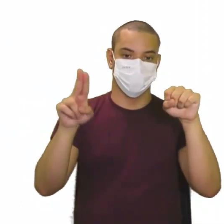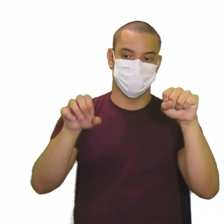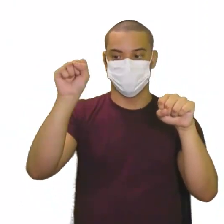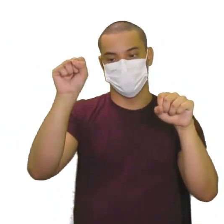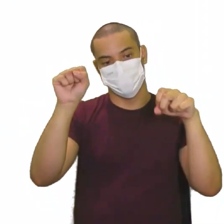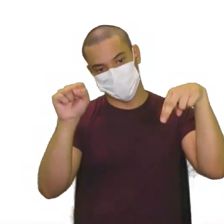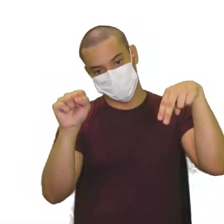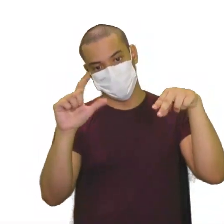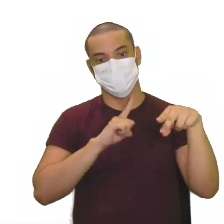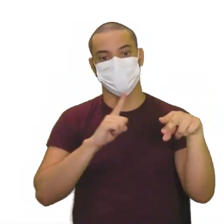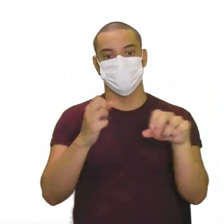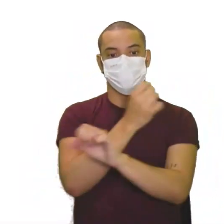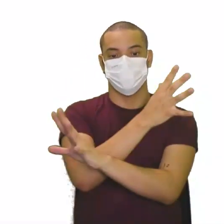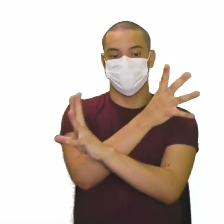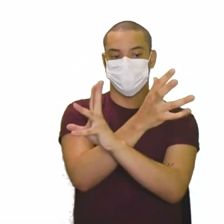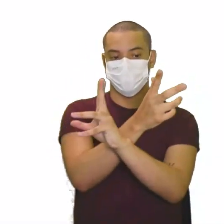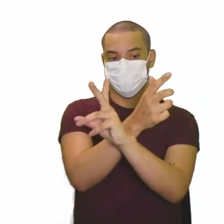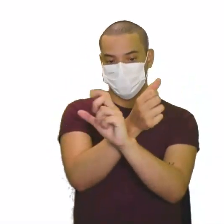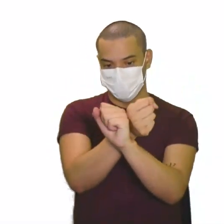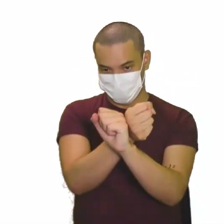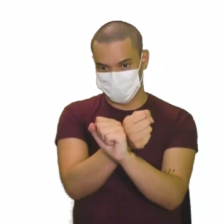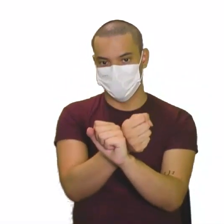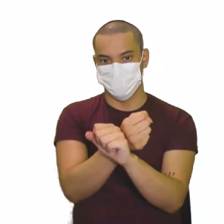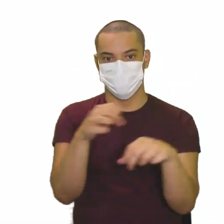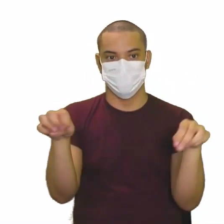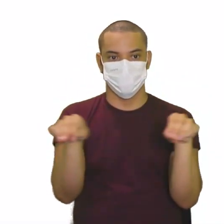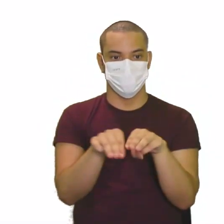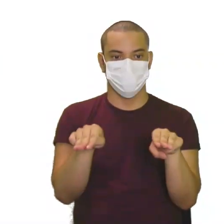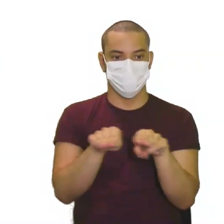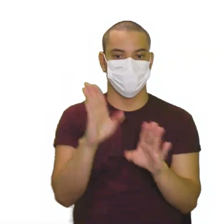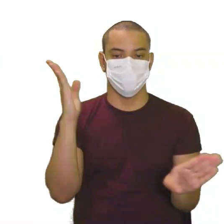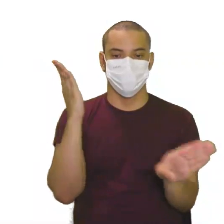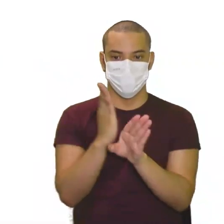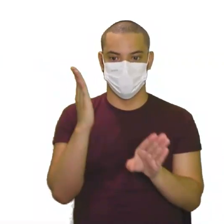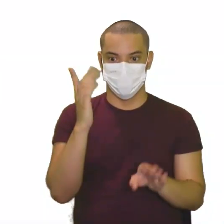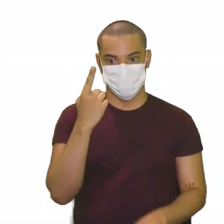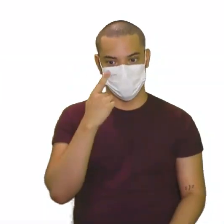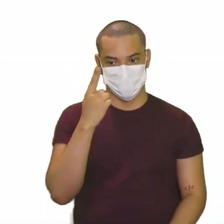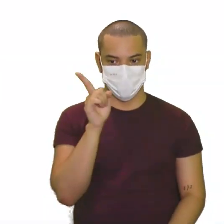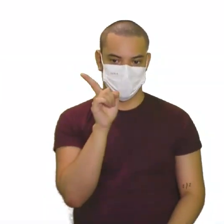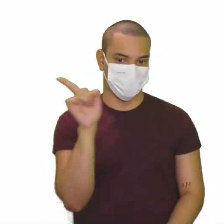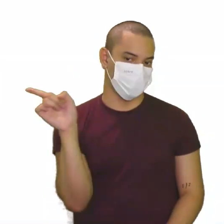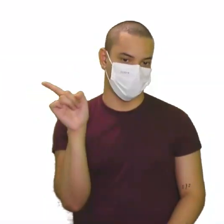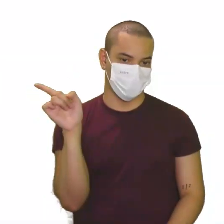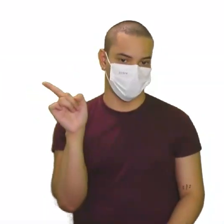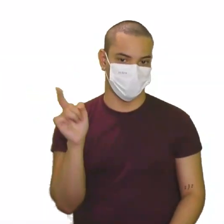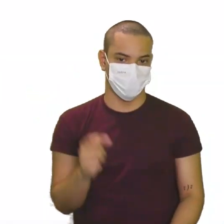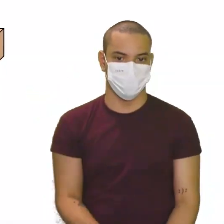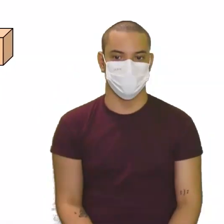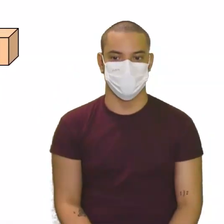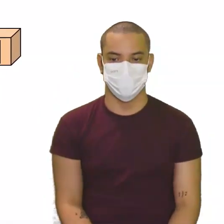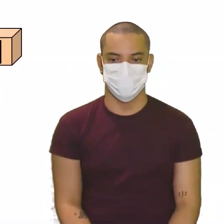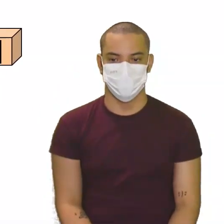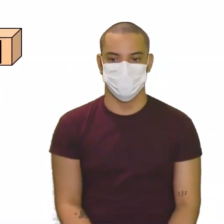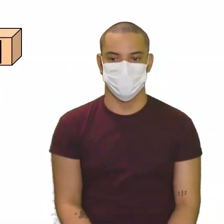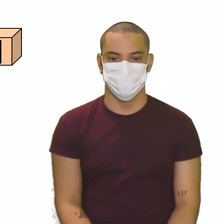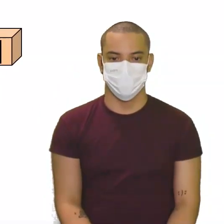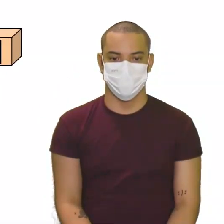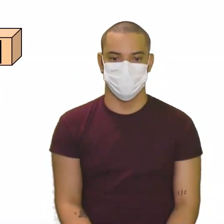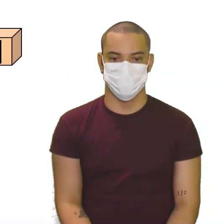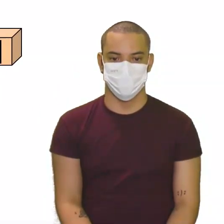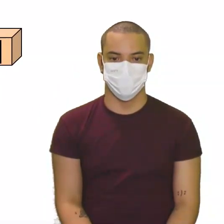o norte sul Nós vamos ter atração magnética então se liga aqui na figurinha olha só a